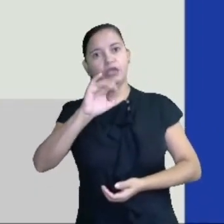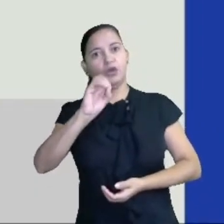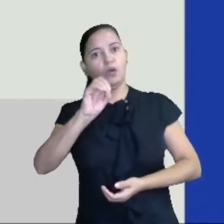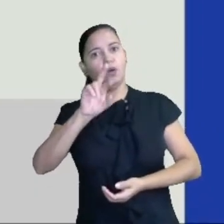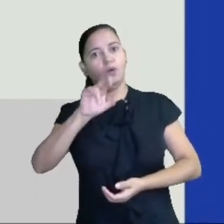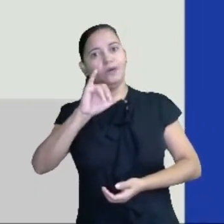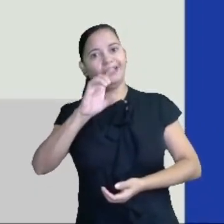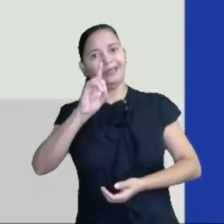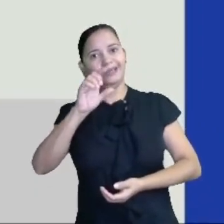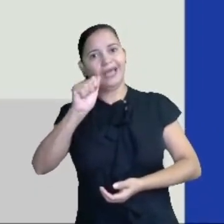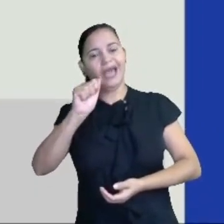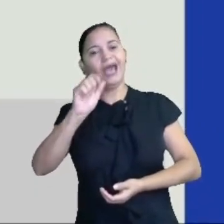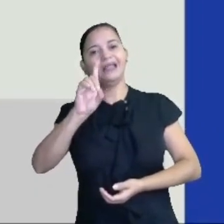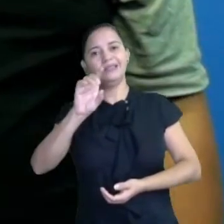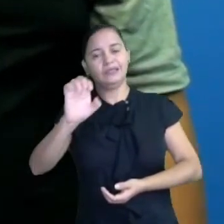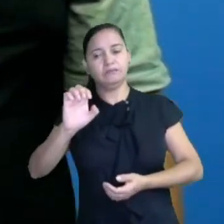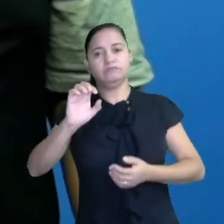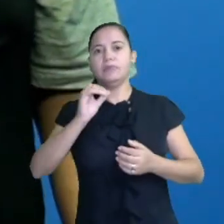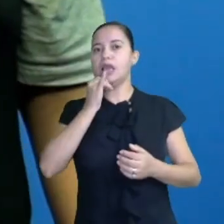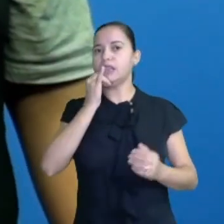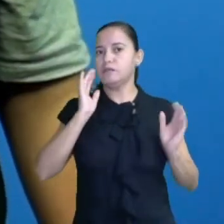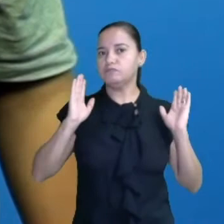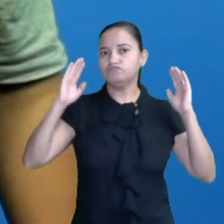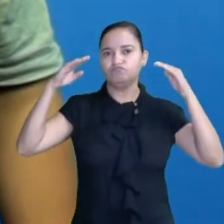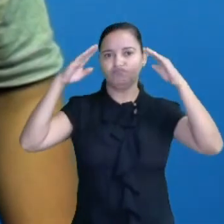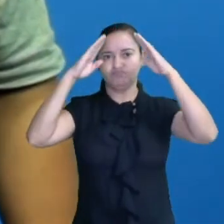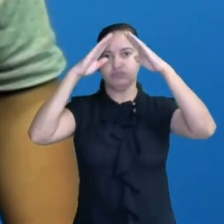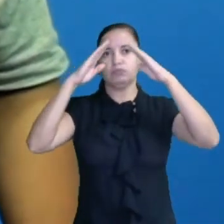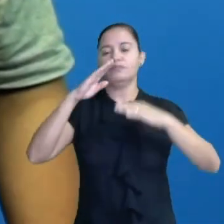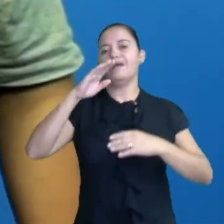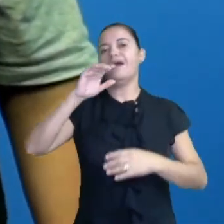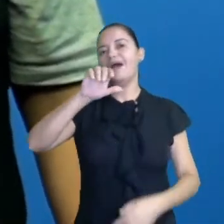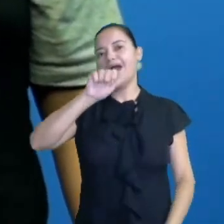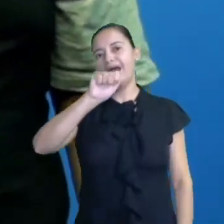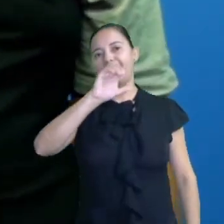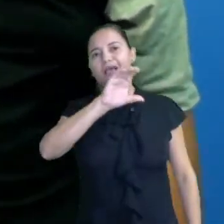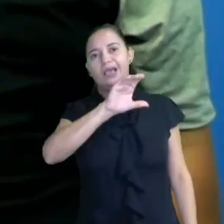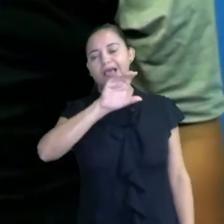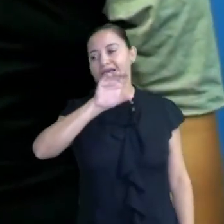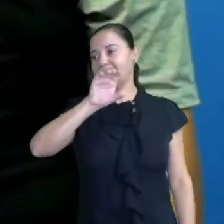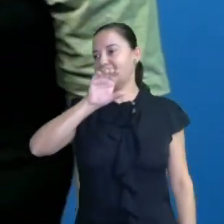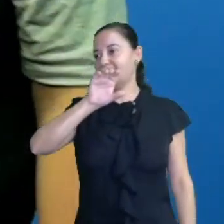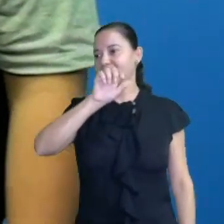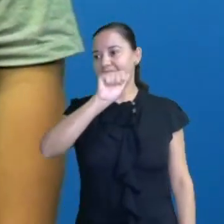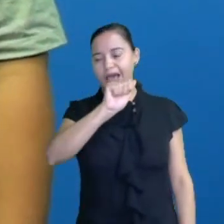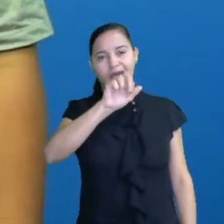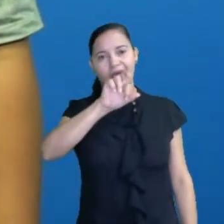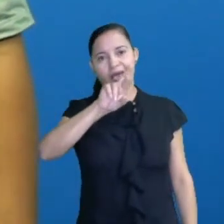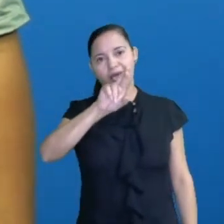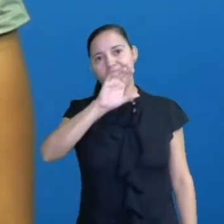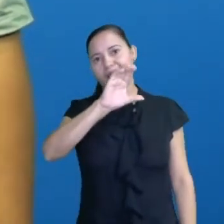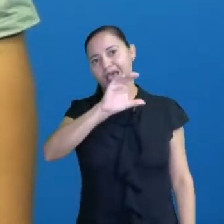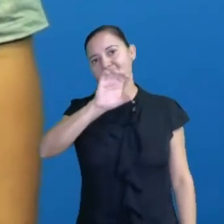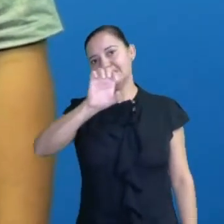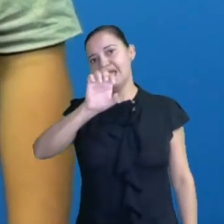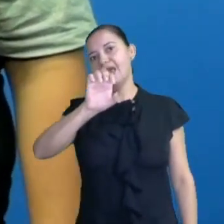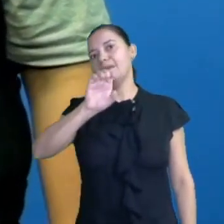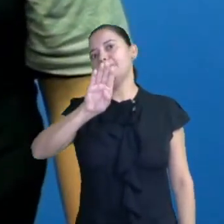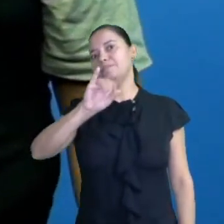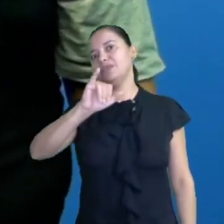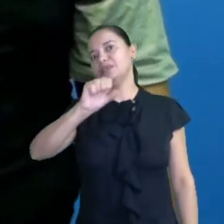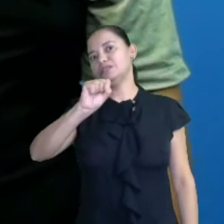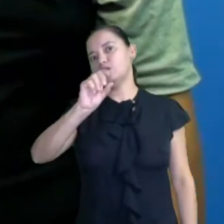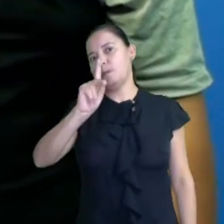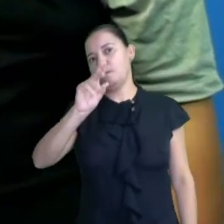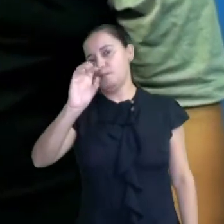Arcebispo está acima do bispo. Então, se ele está acima, será arce. Então, o arce